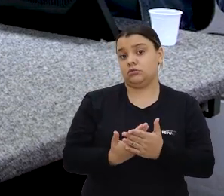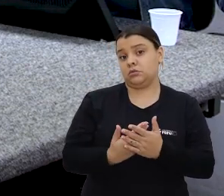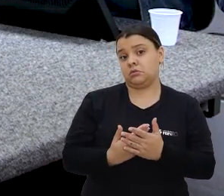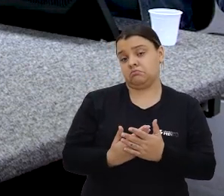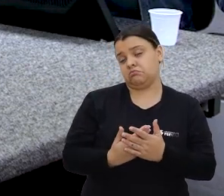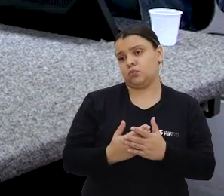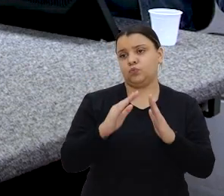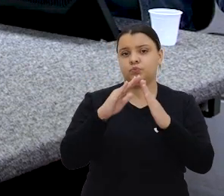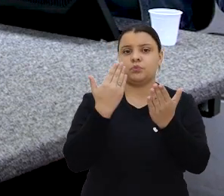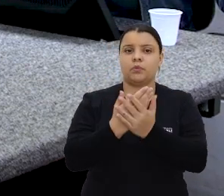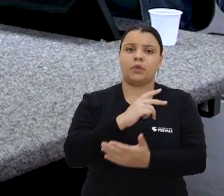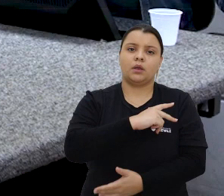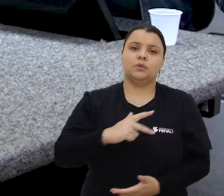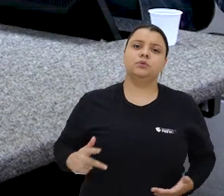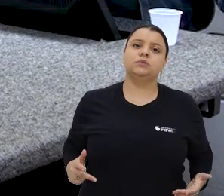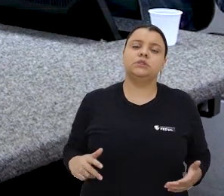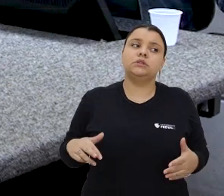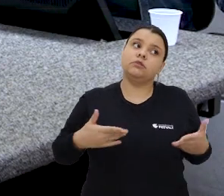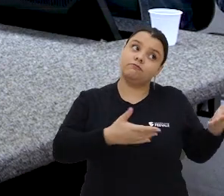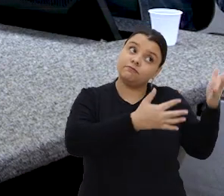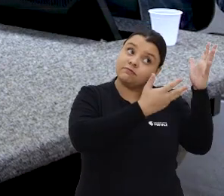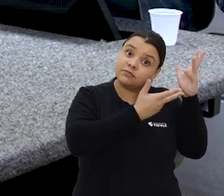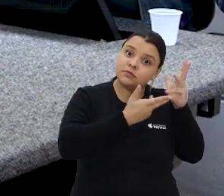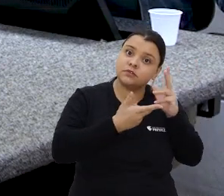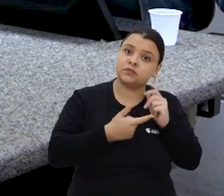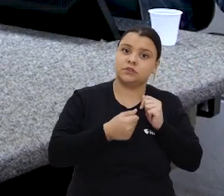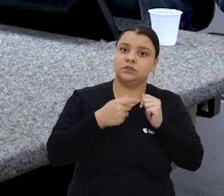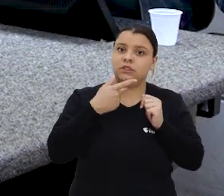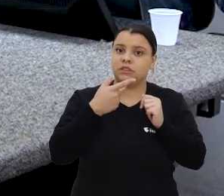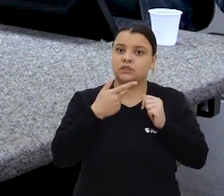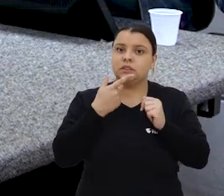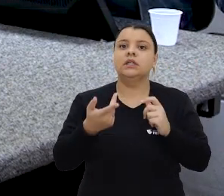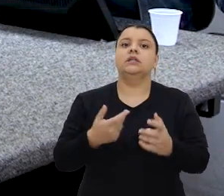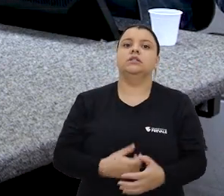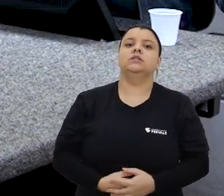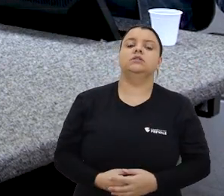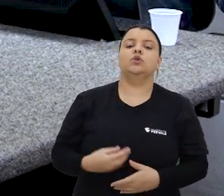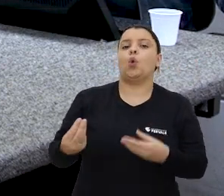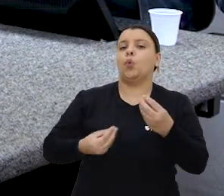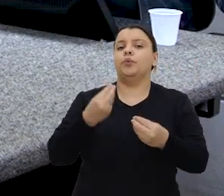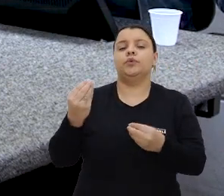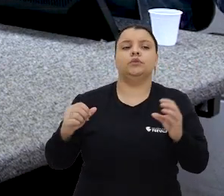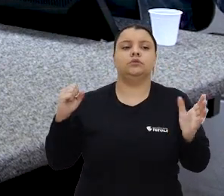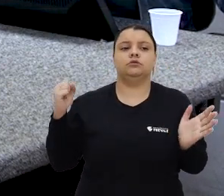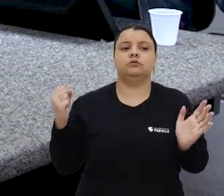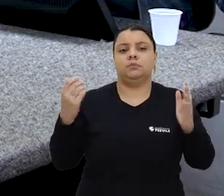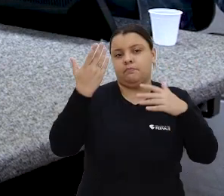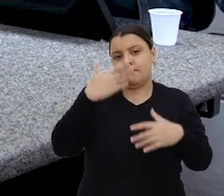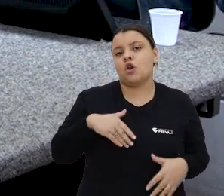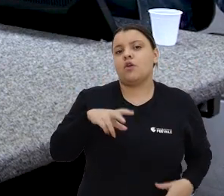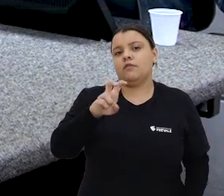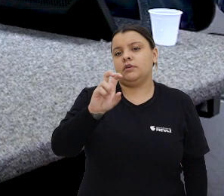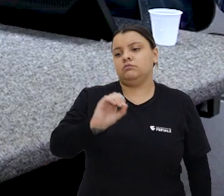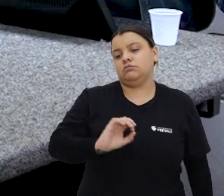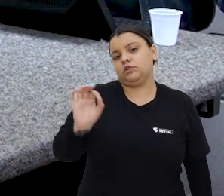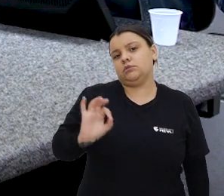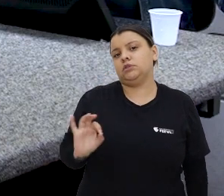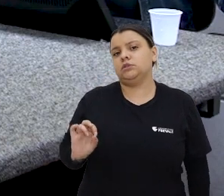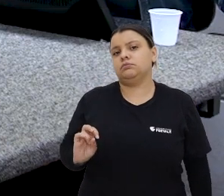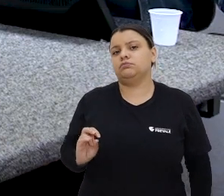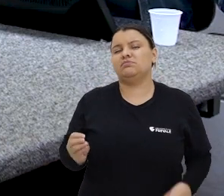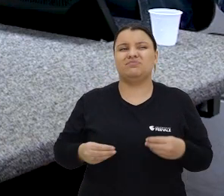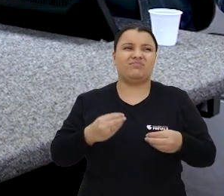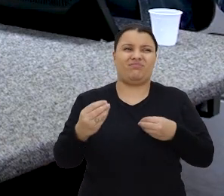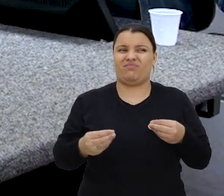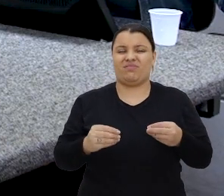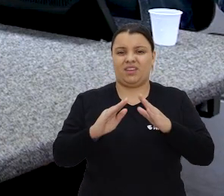e aí entra isso que a gente está discutindo, que daí como é que tu vai comprovar, tenho 50% de bolsa, ou enfim, estudei numa escola particular, como é que eu vou comprovar que